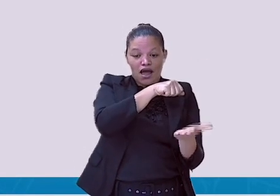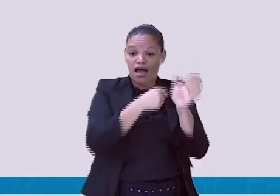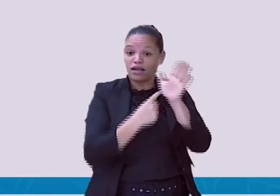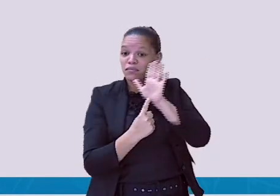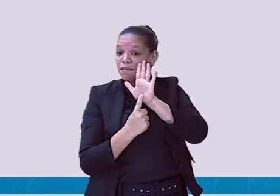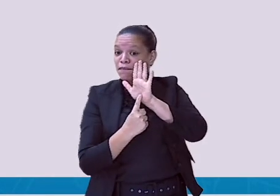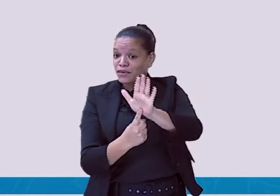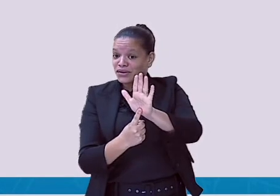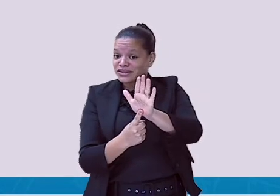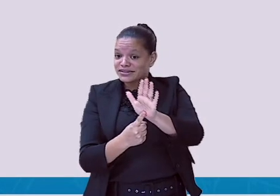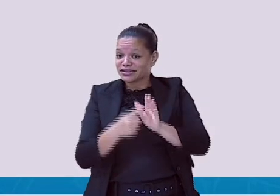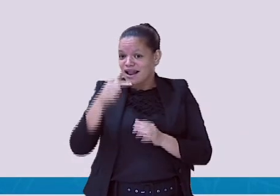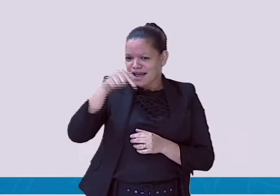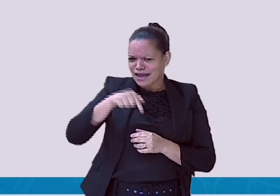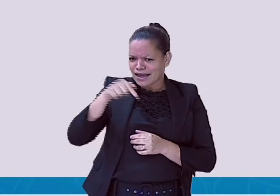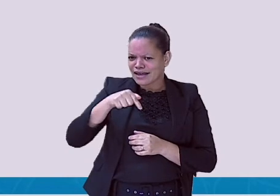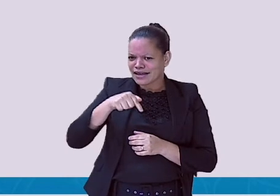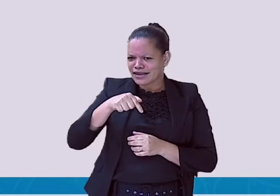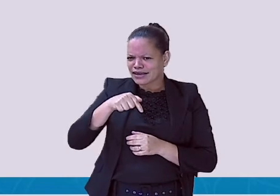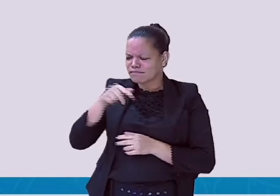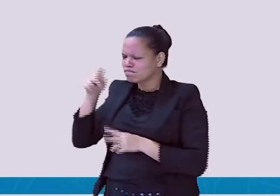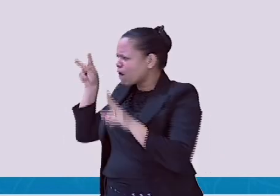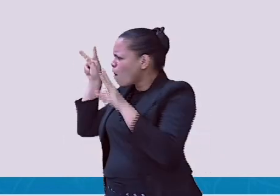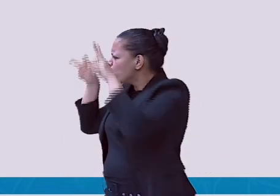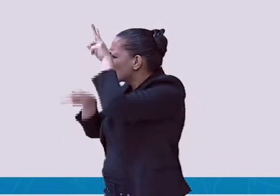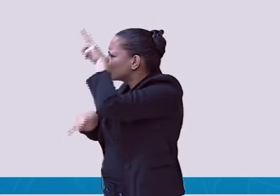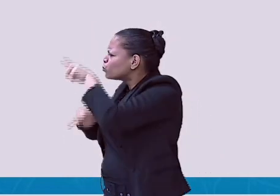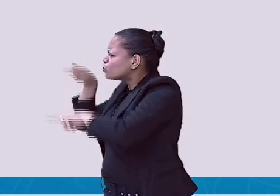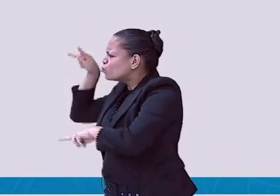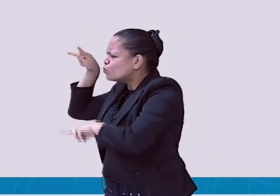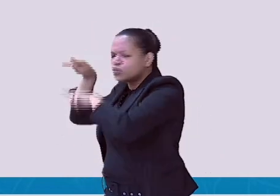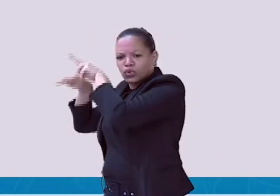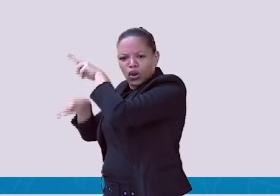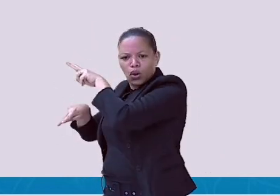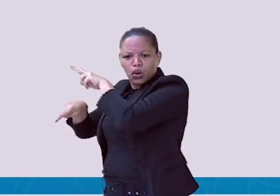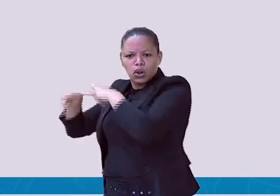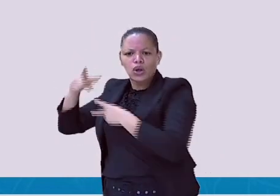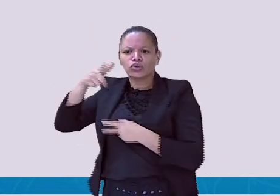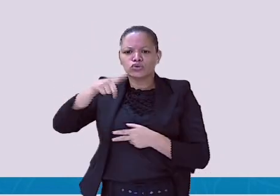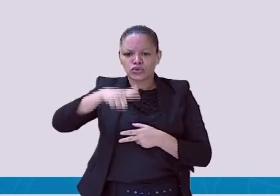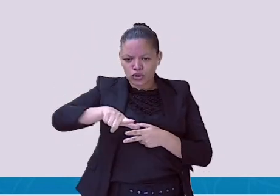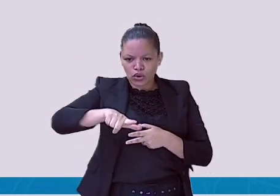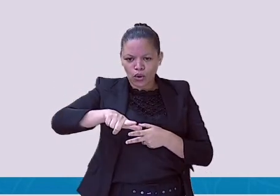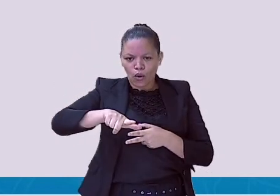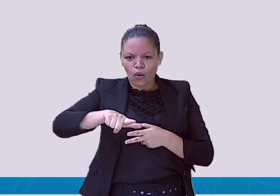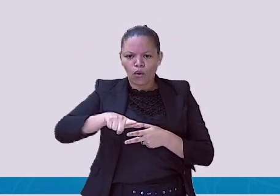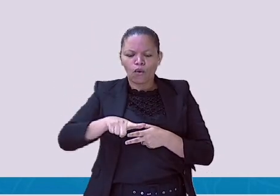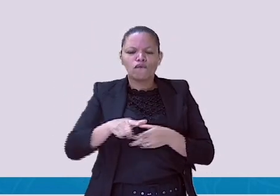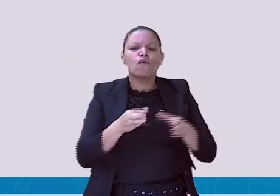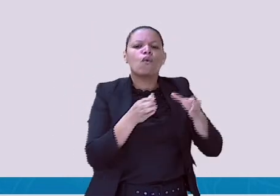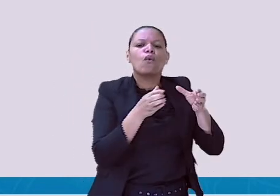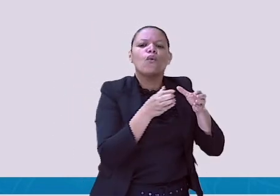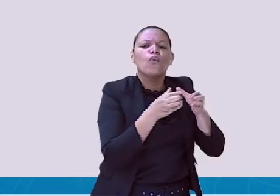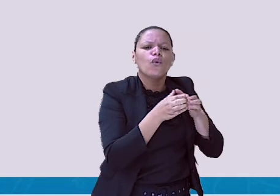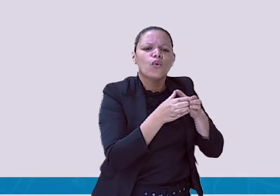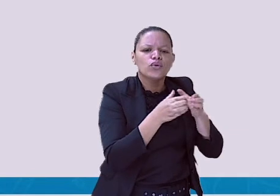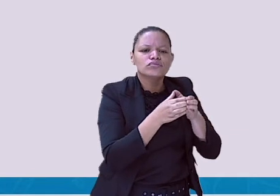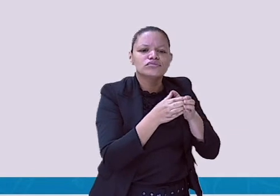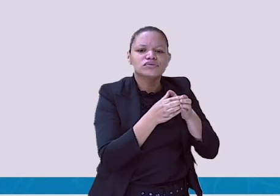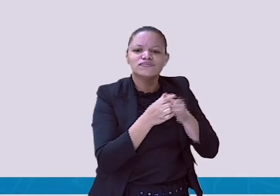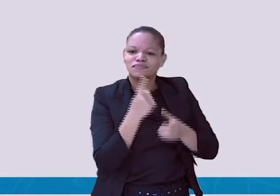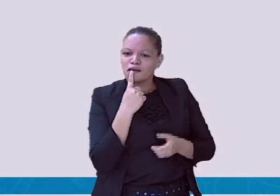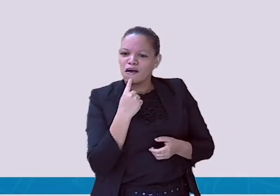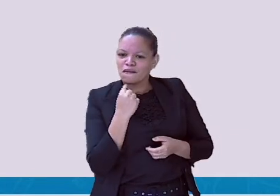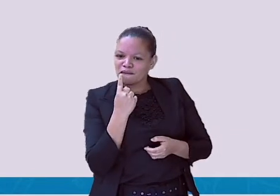queremos aí de uma resposta exata. Lá embaixo nós temos aí de vermelho,